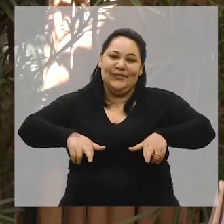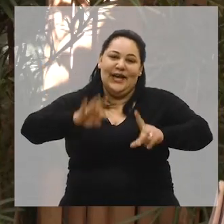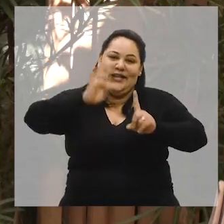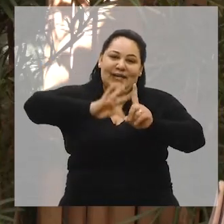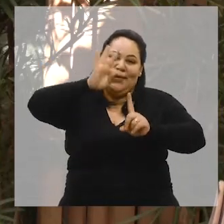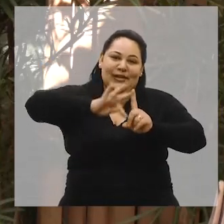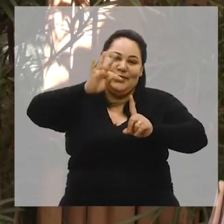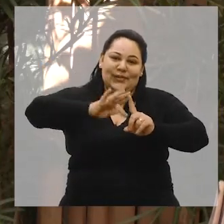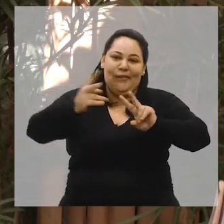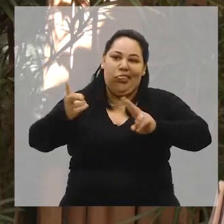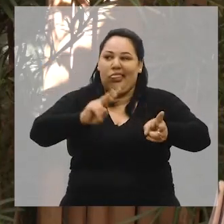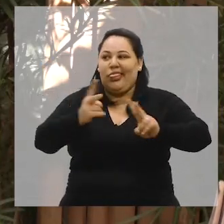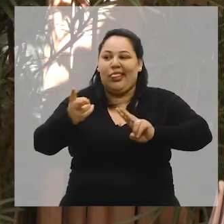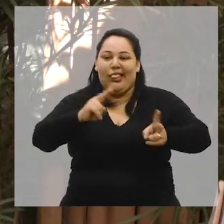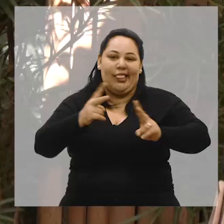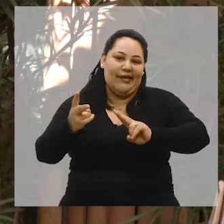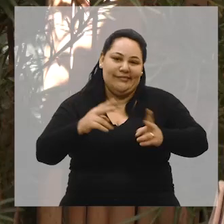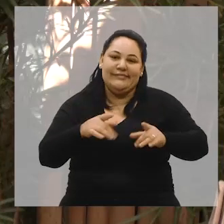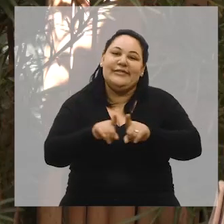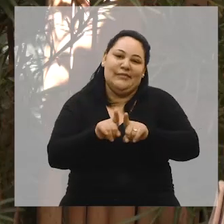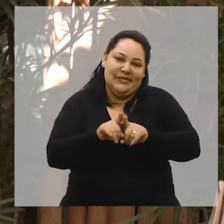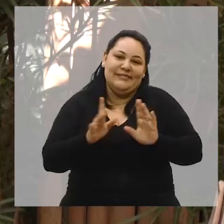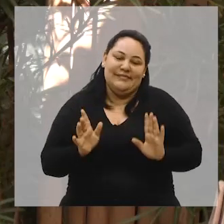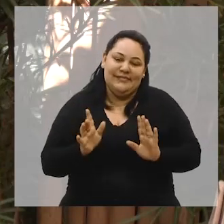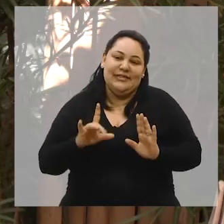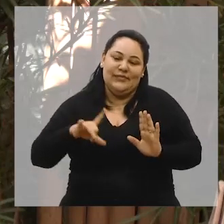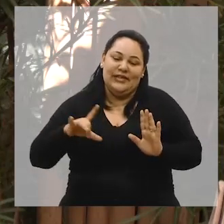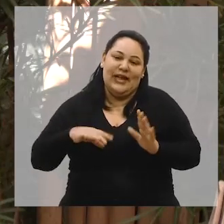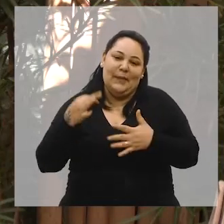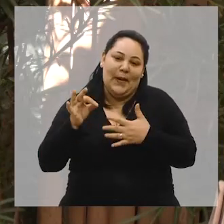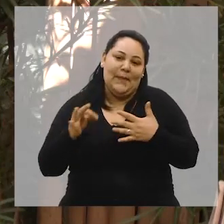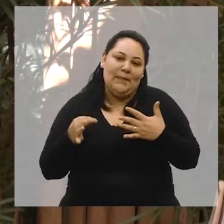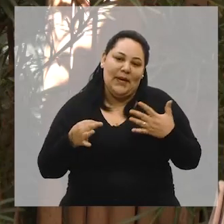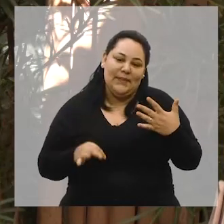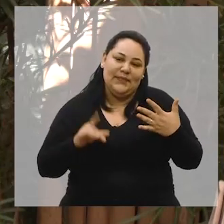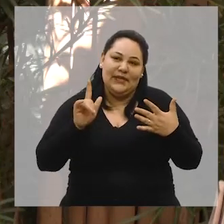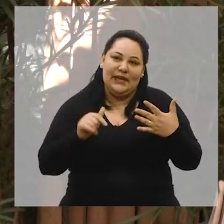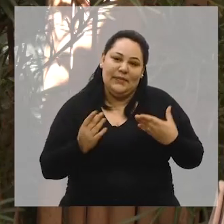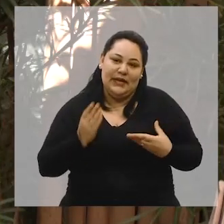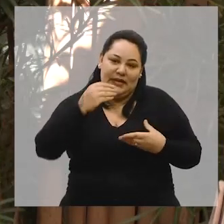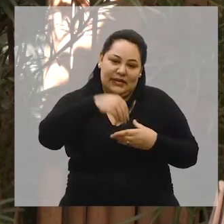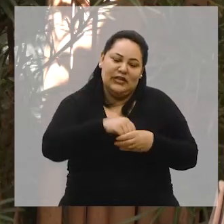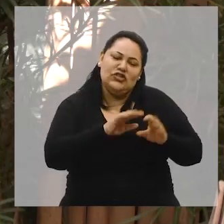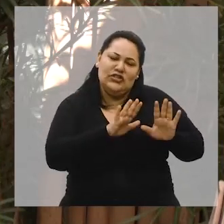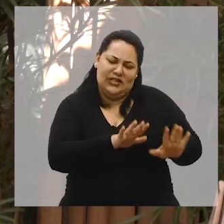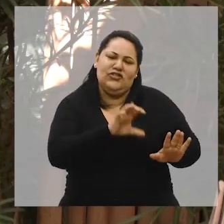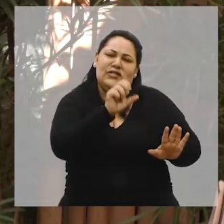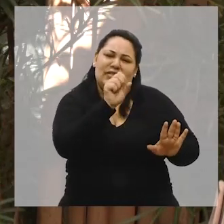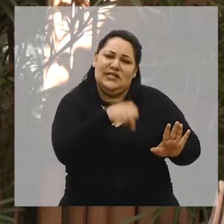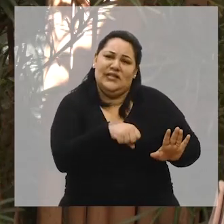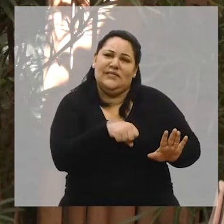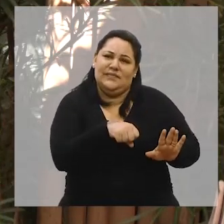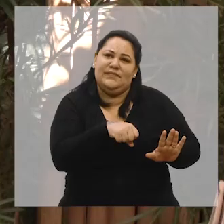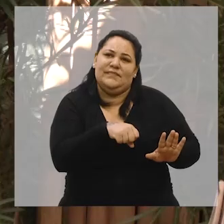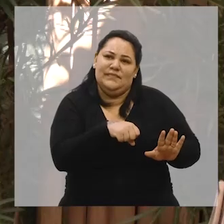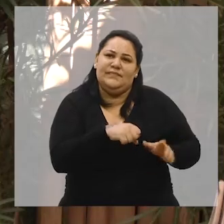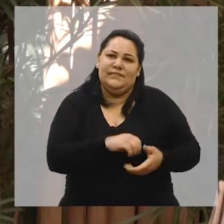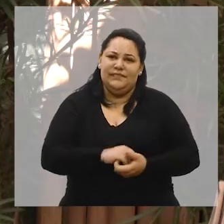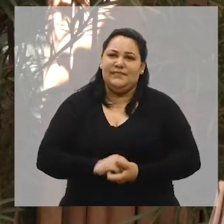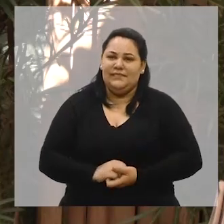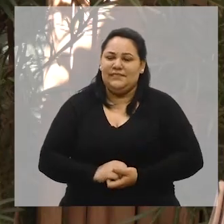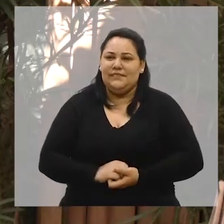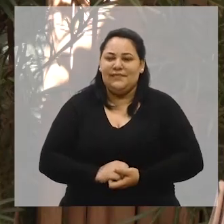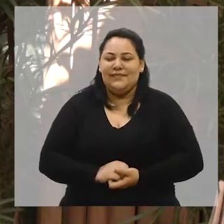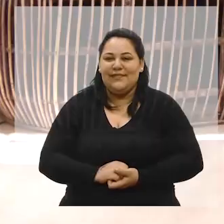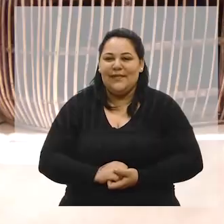nossa região, o sazonal é muito variável também, né? Então, tem itens que seriam para o inverno que a gente acabou